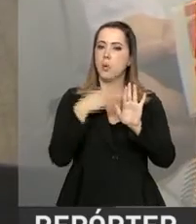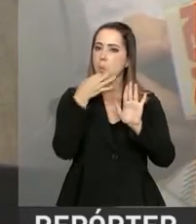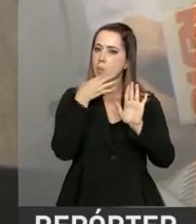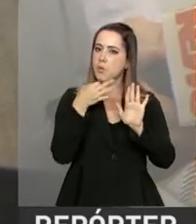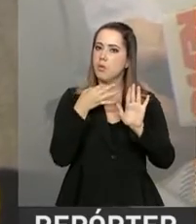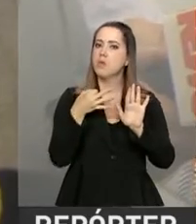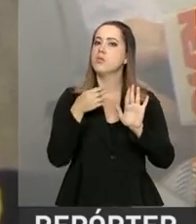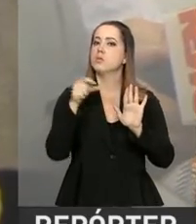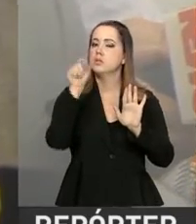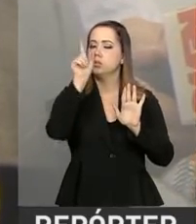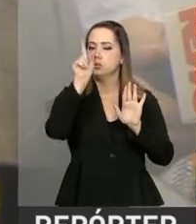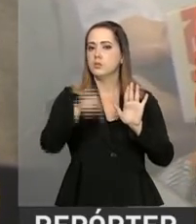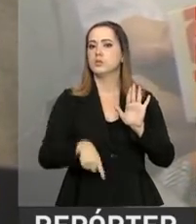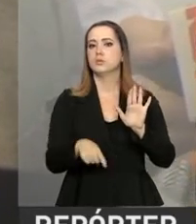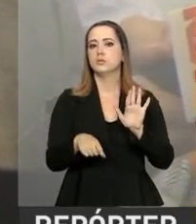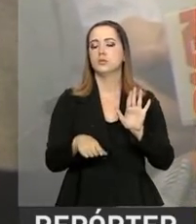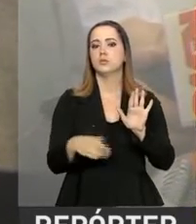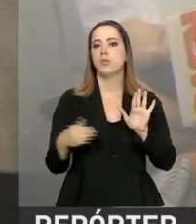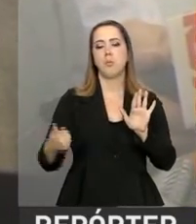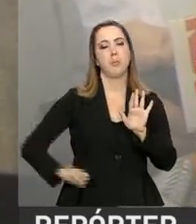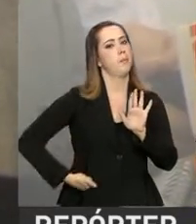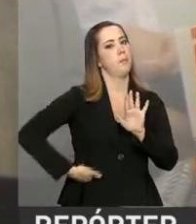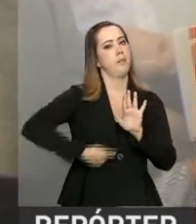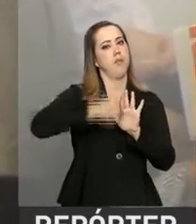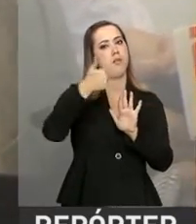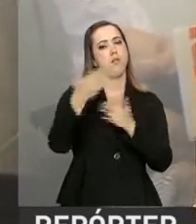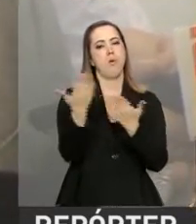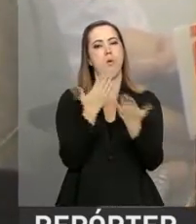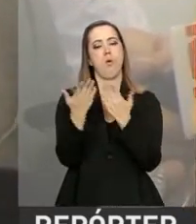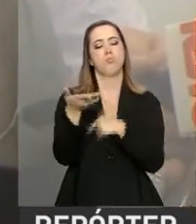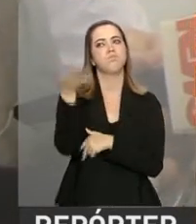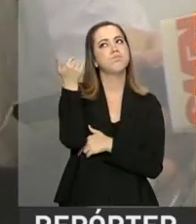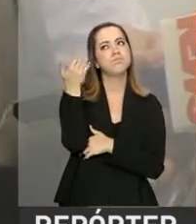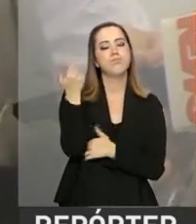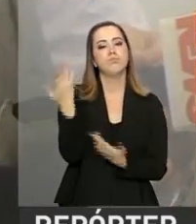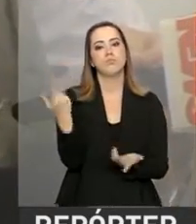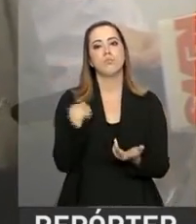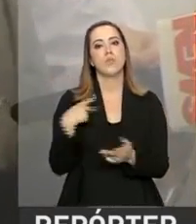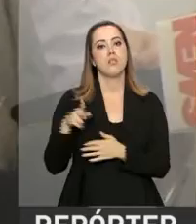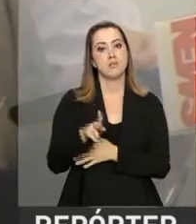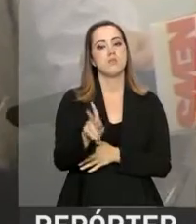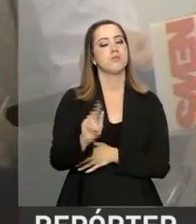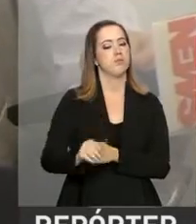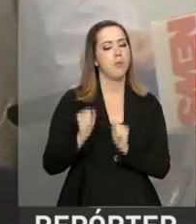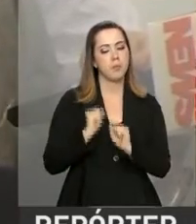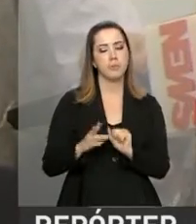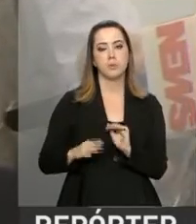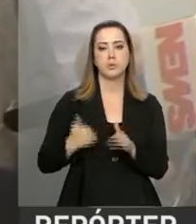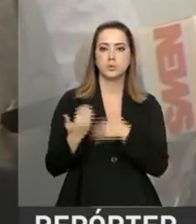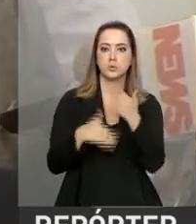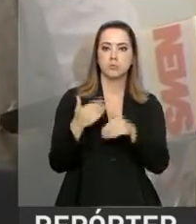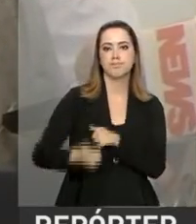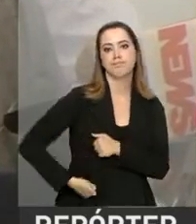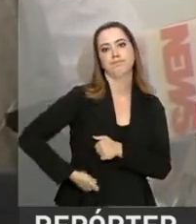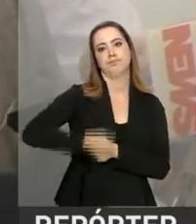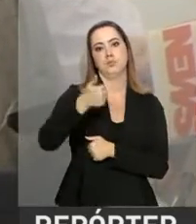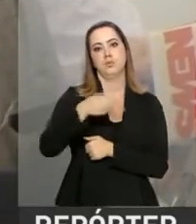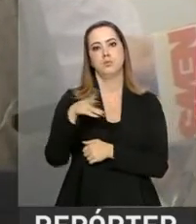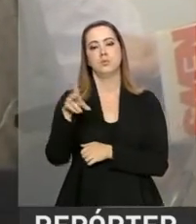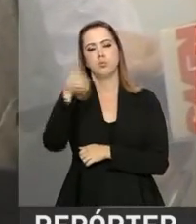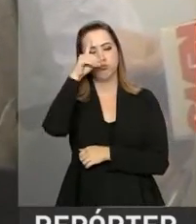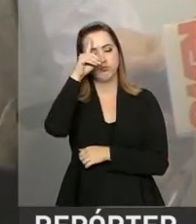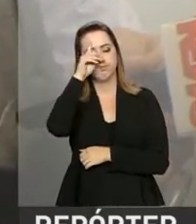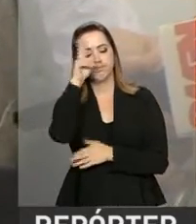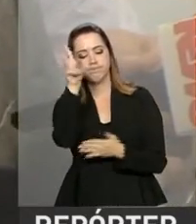bastante é mais aperfeiçoados em relação que existia claro que sempre você pode aperfeiçoar e cada dia nós estamos